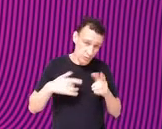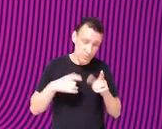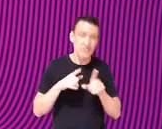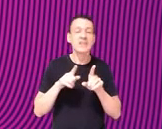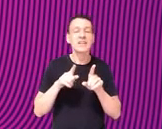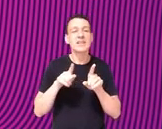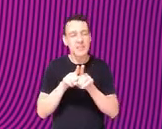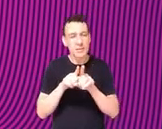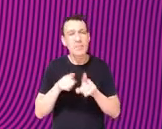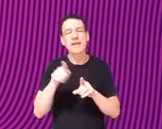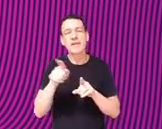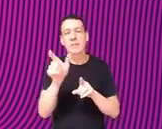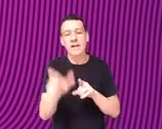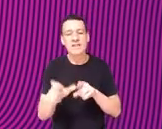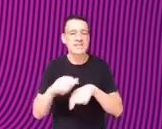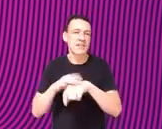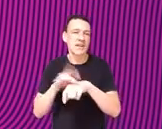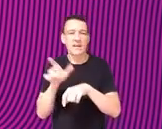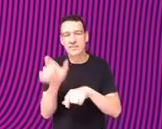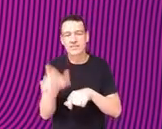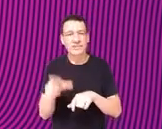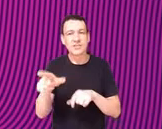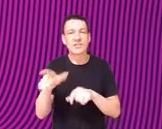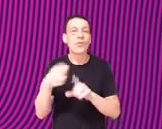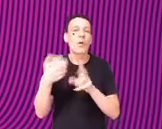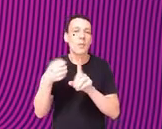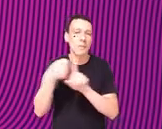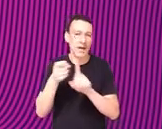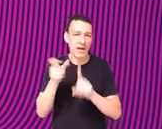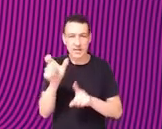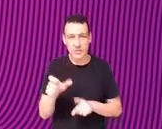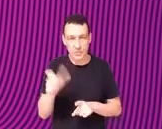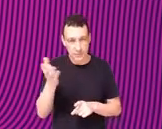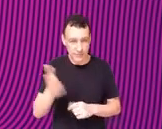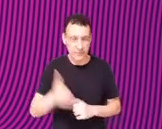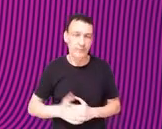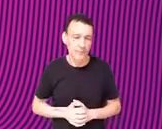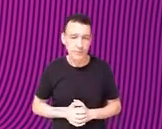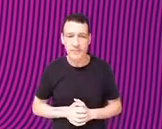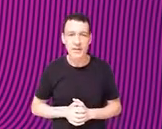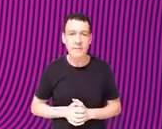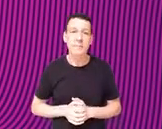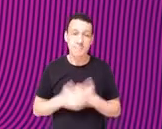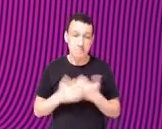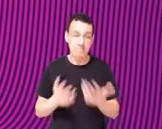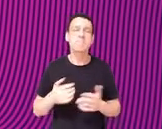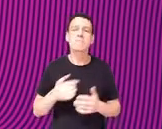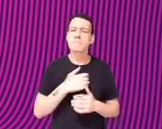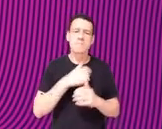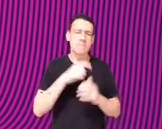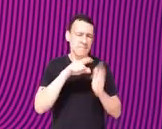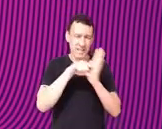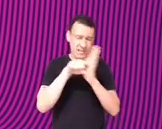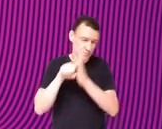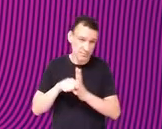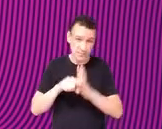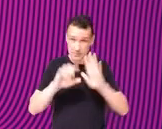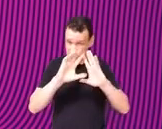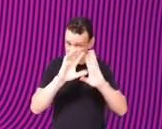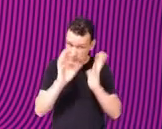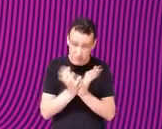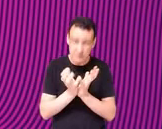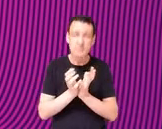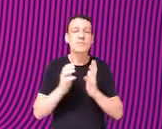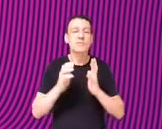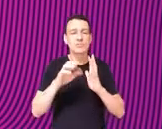esta informação que foi levada em linha de conta para, então, desenvolver o roadmap na área da